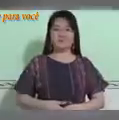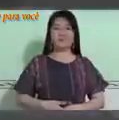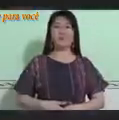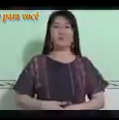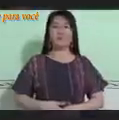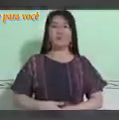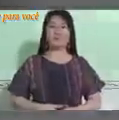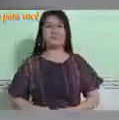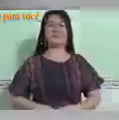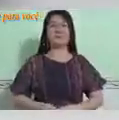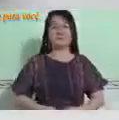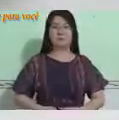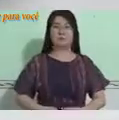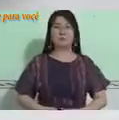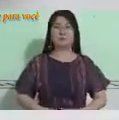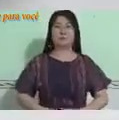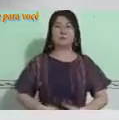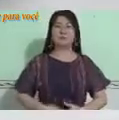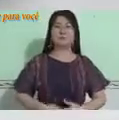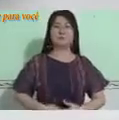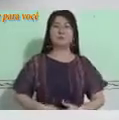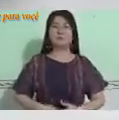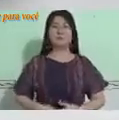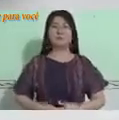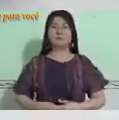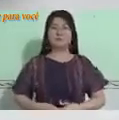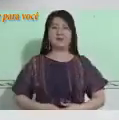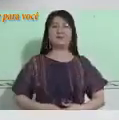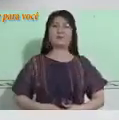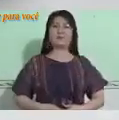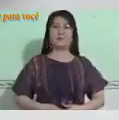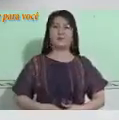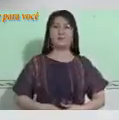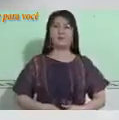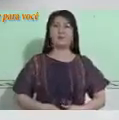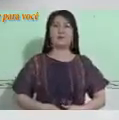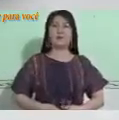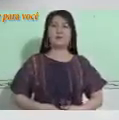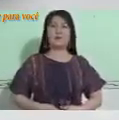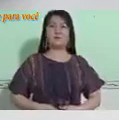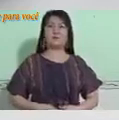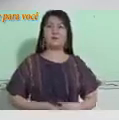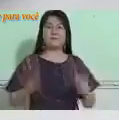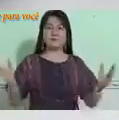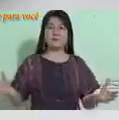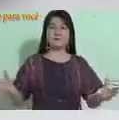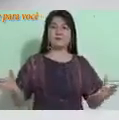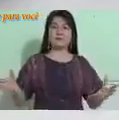um pouquinho a cabeça para trás, vírgula deixando o líquido penetrar no nariz, vírgula chegando até a garganta.